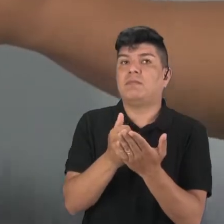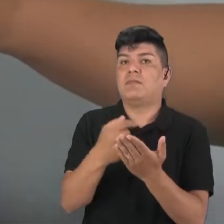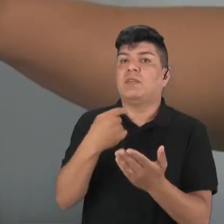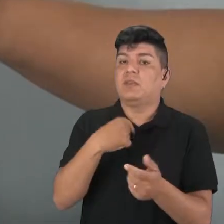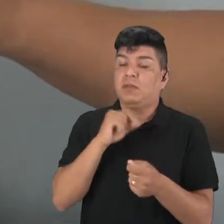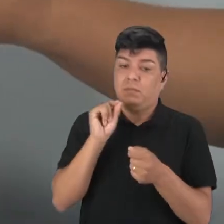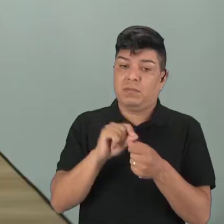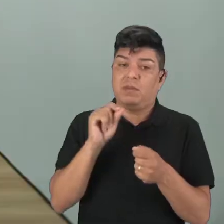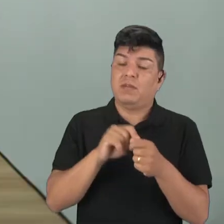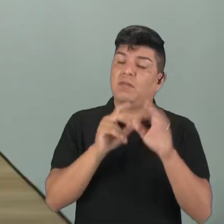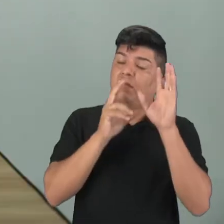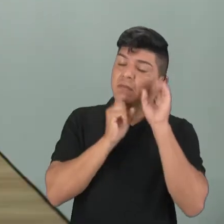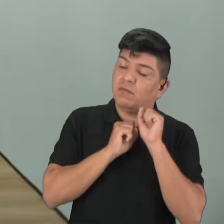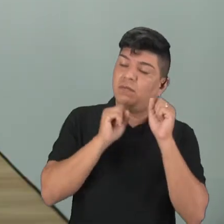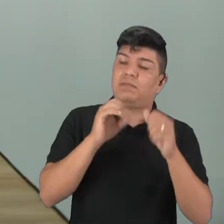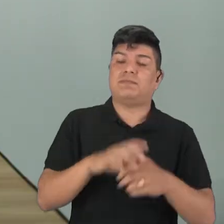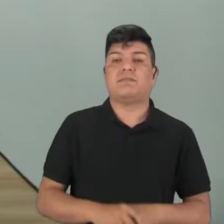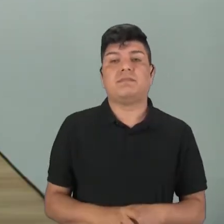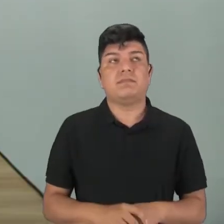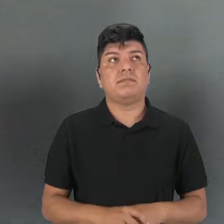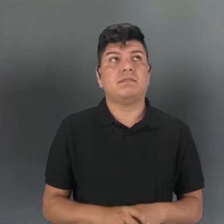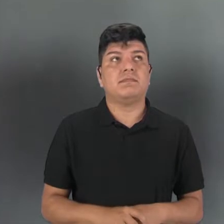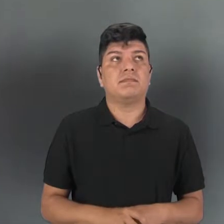me faça dormir?